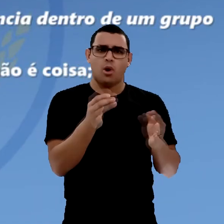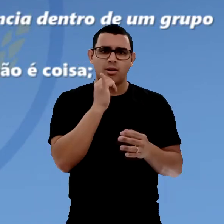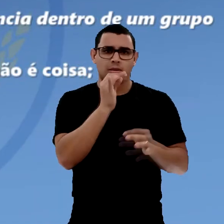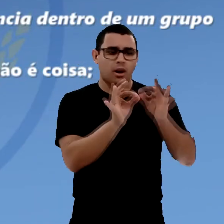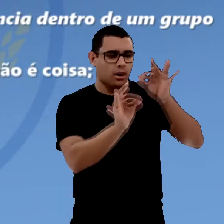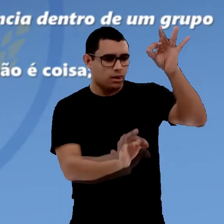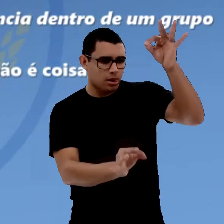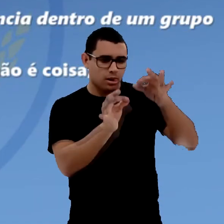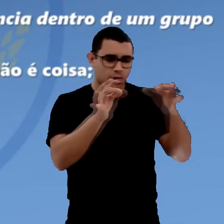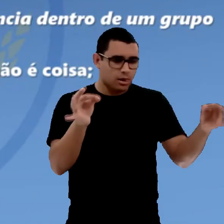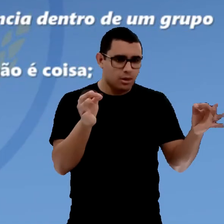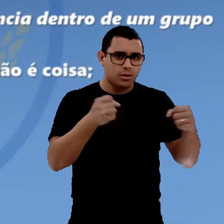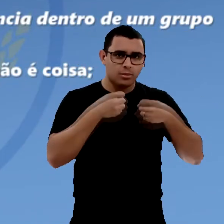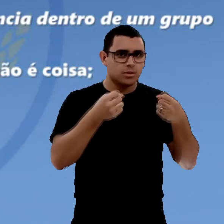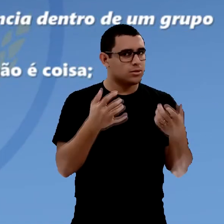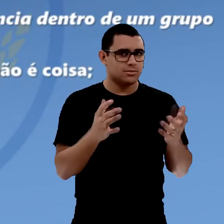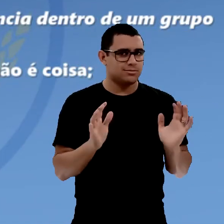com nenhum aparelho, e sim